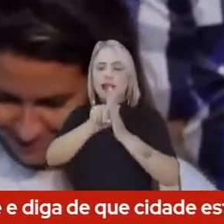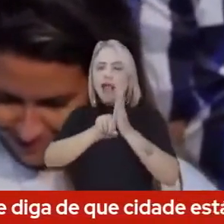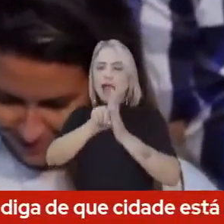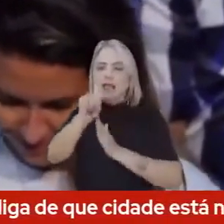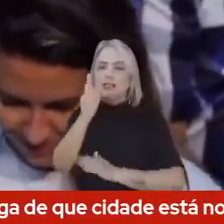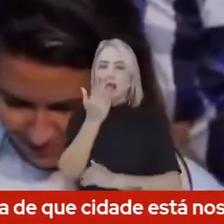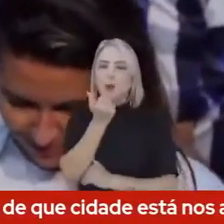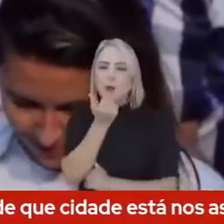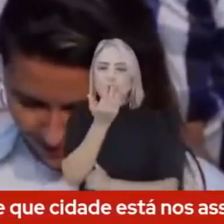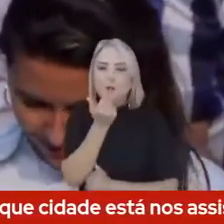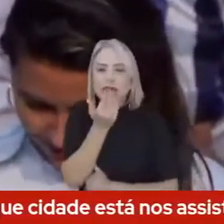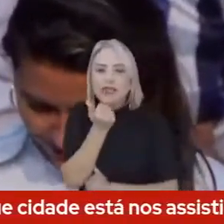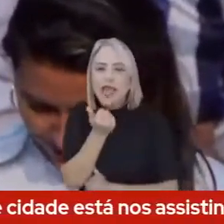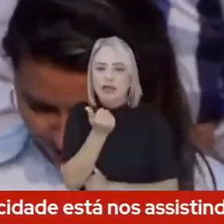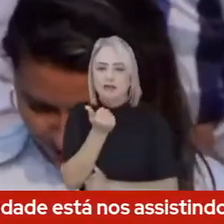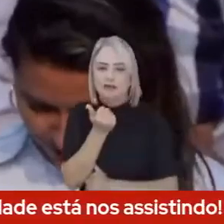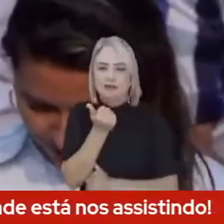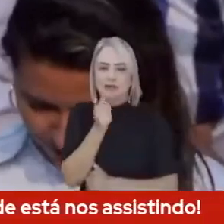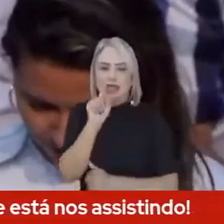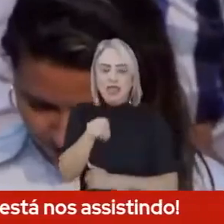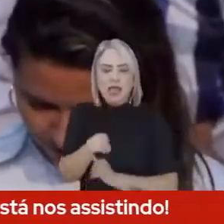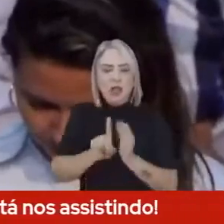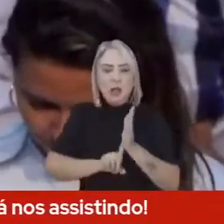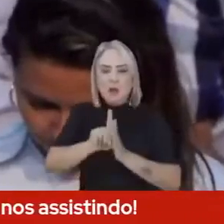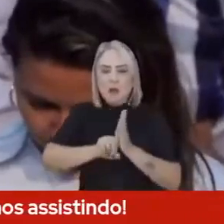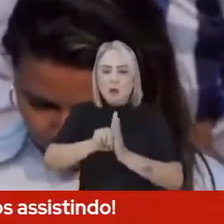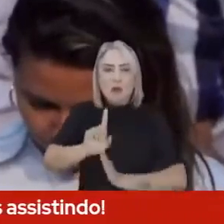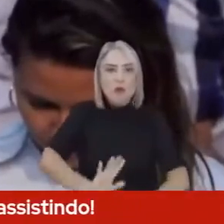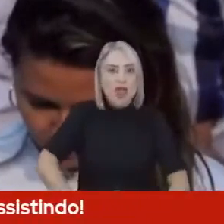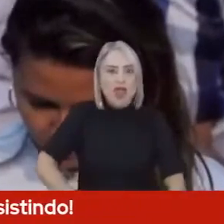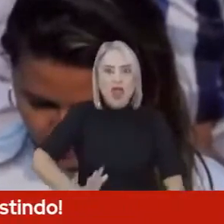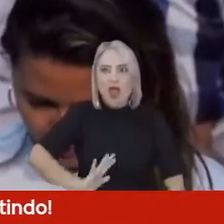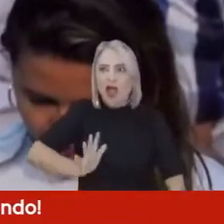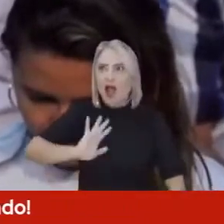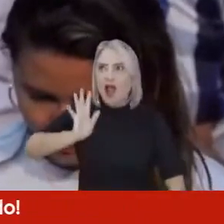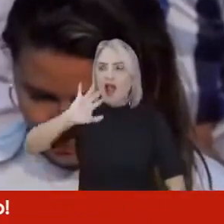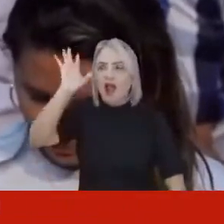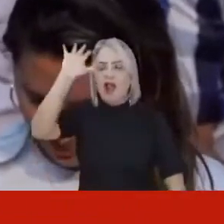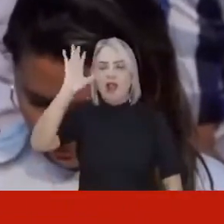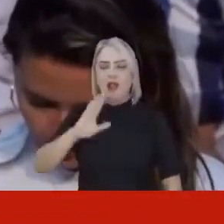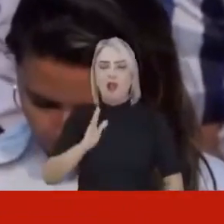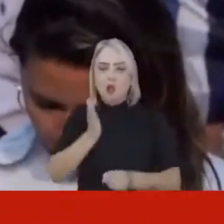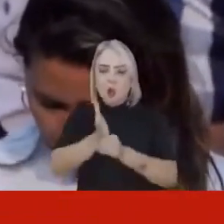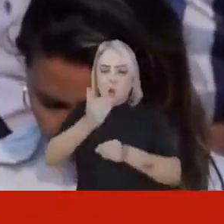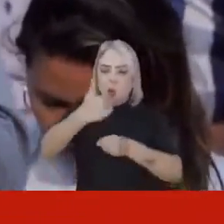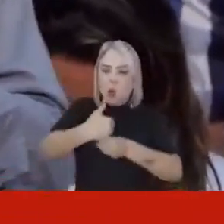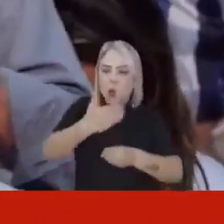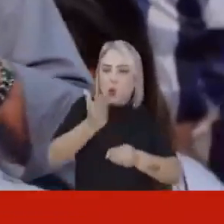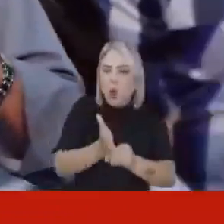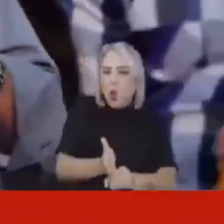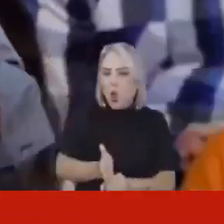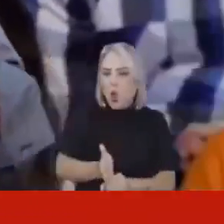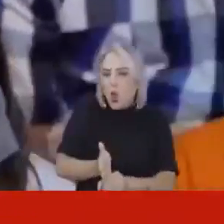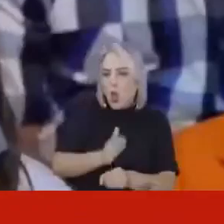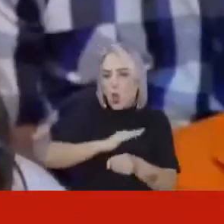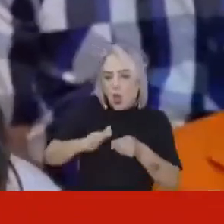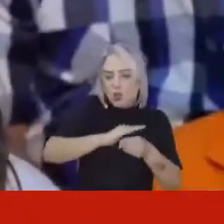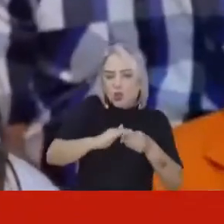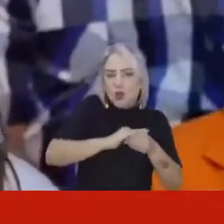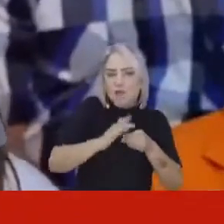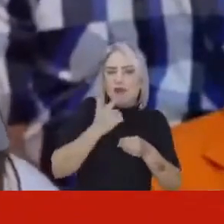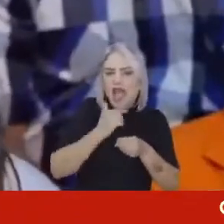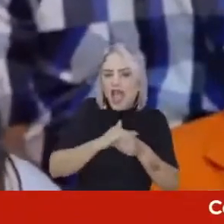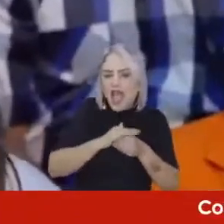de comida, ela é muito mais alta. O tomate, estão vendendo tomate por